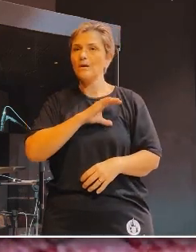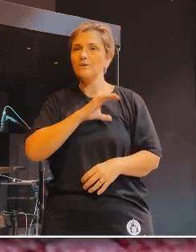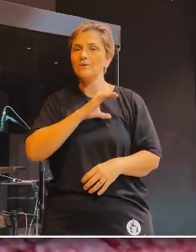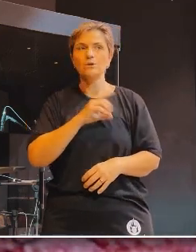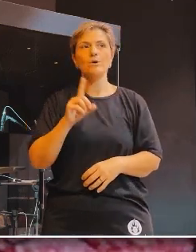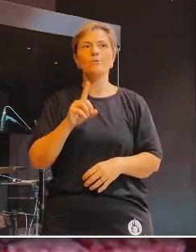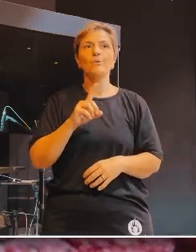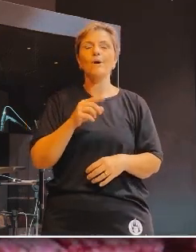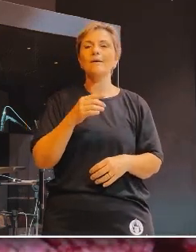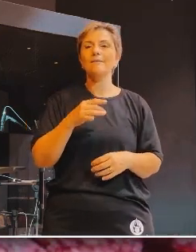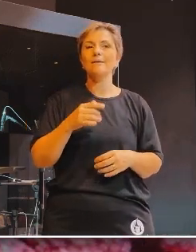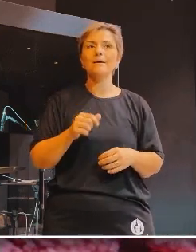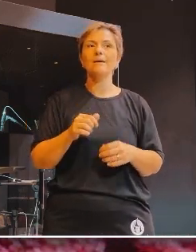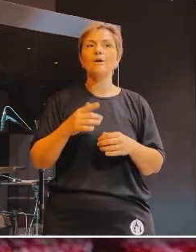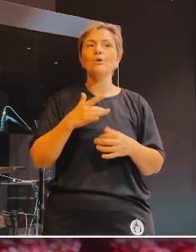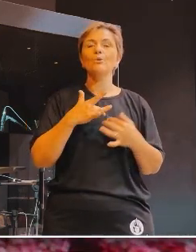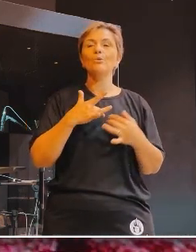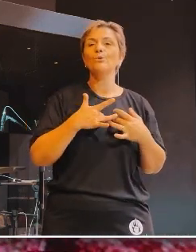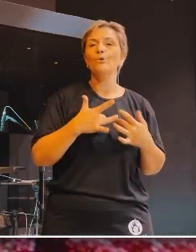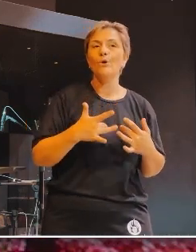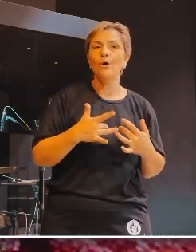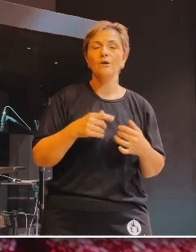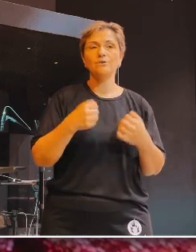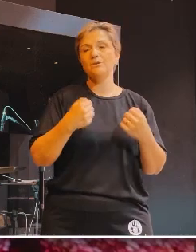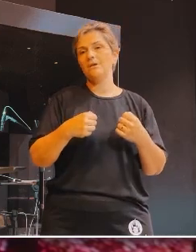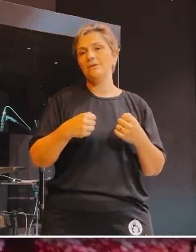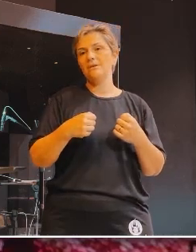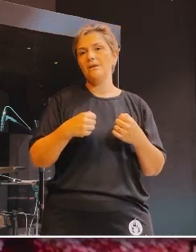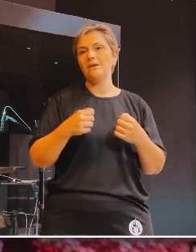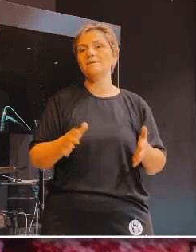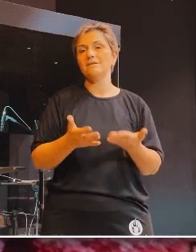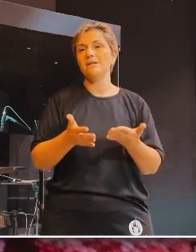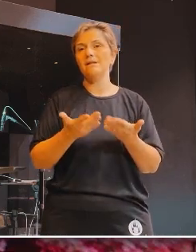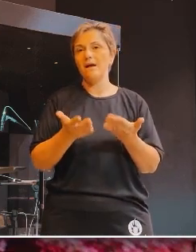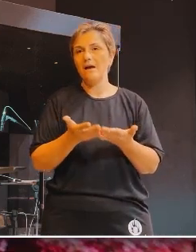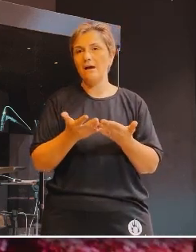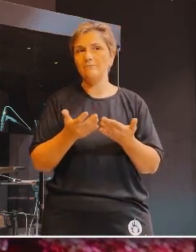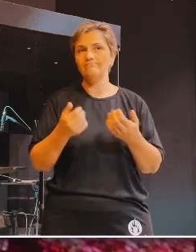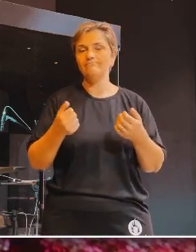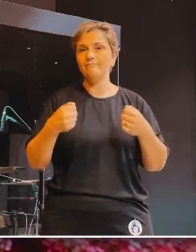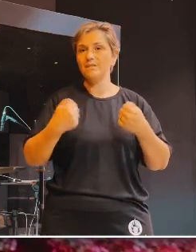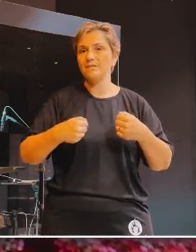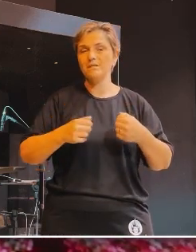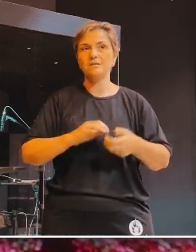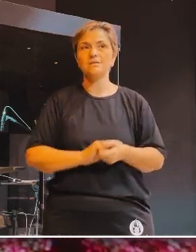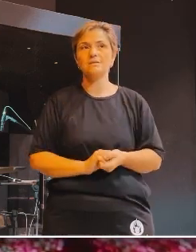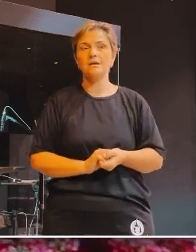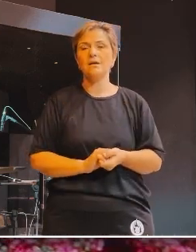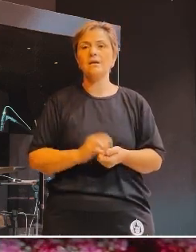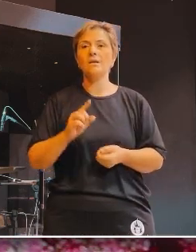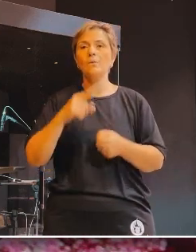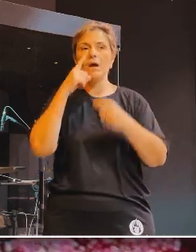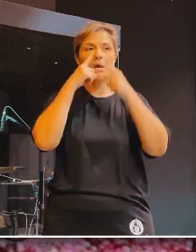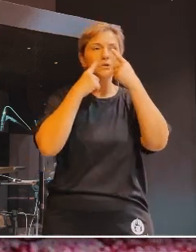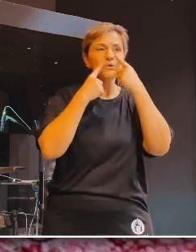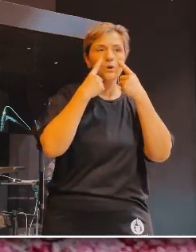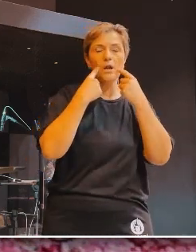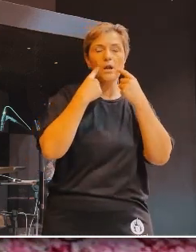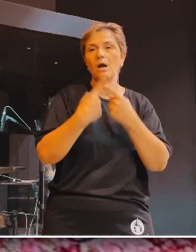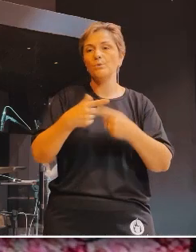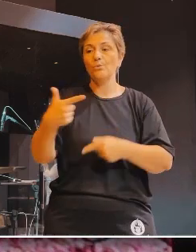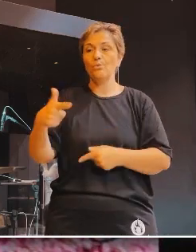passando necessidade. Não, compaixão não é chorar porque o outro está